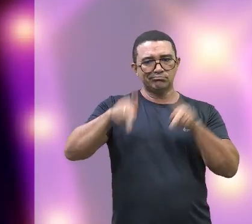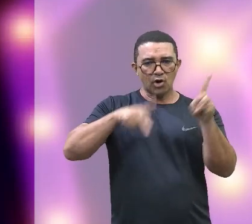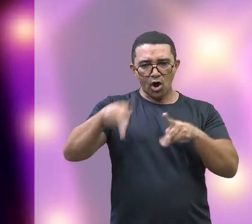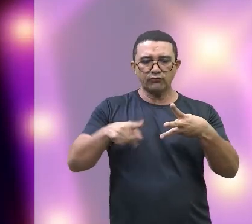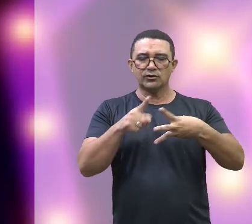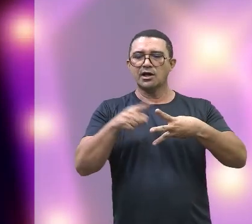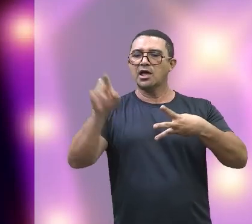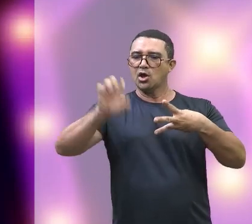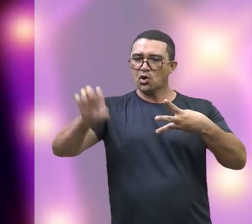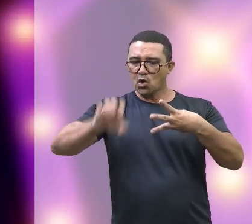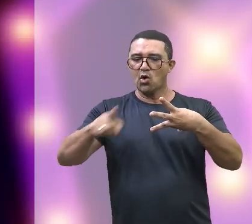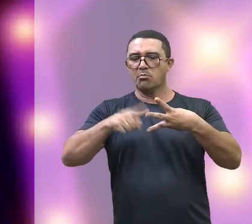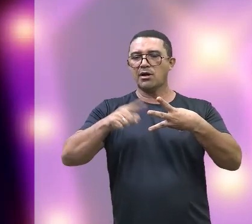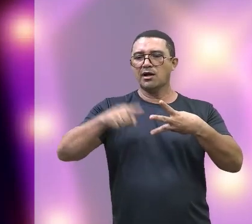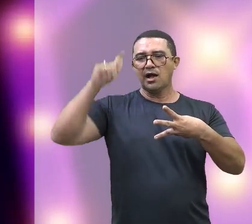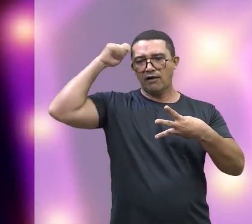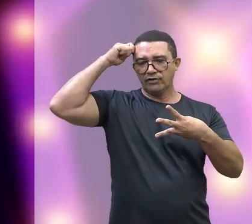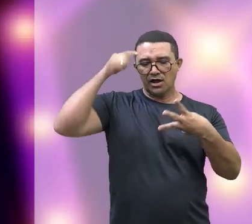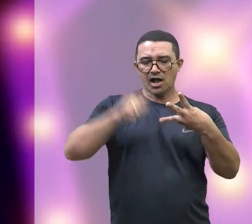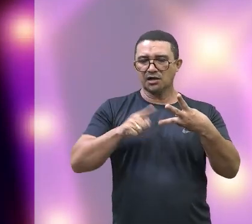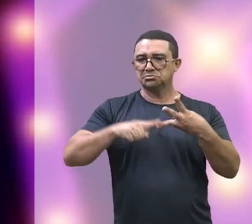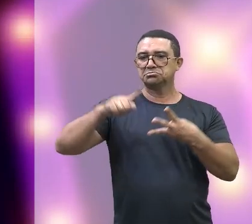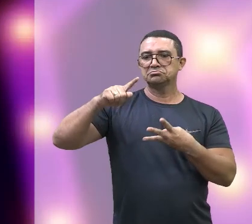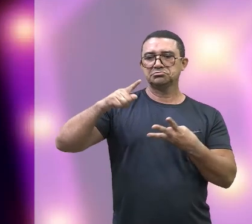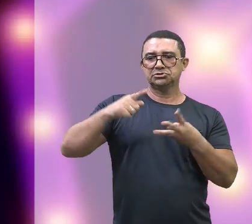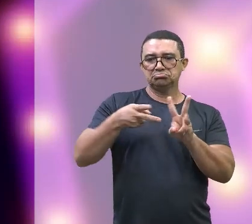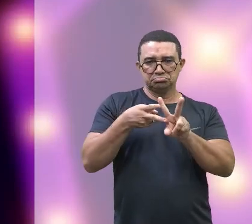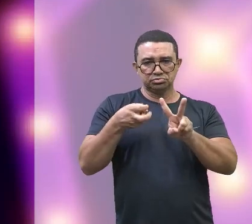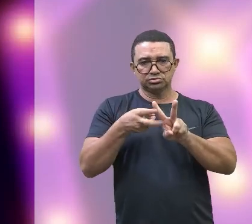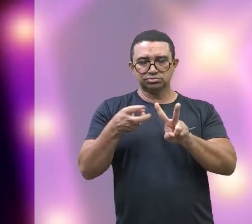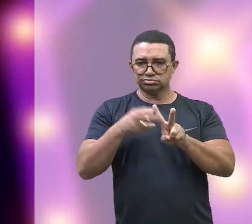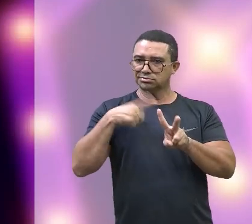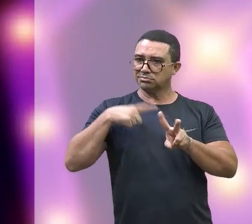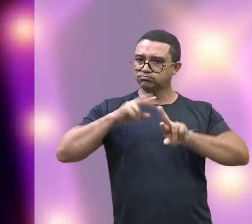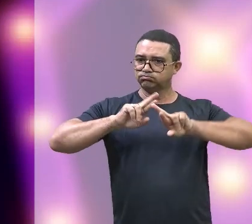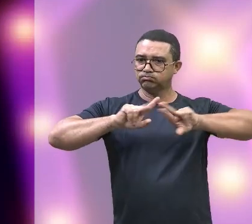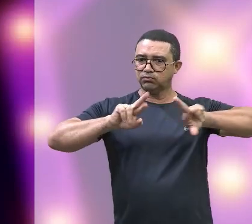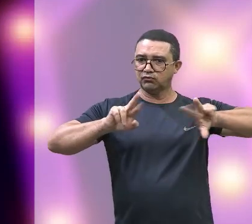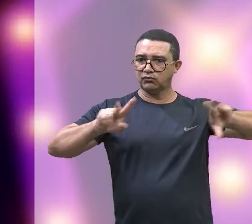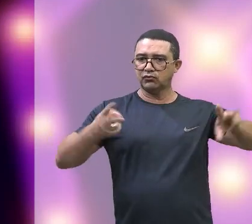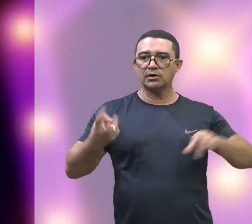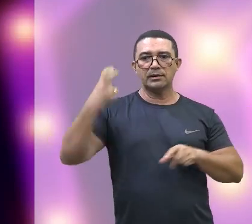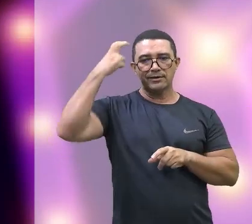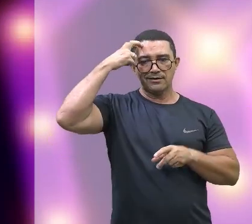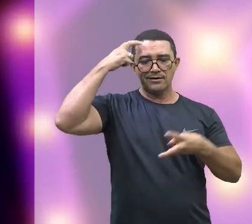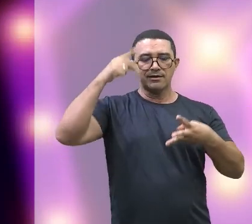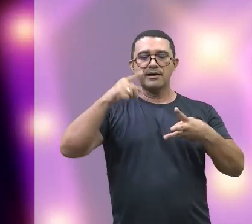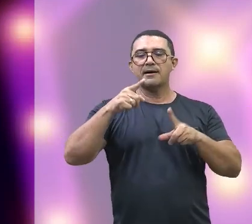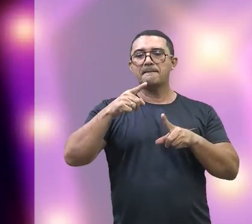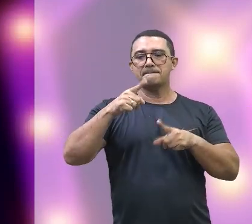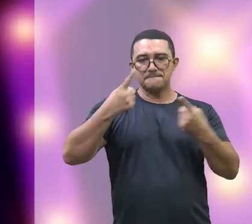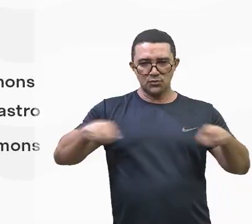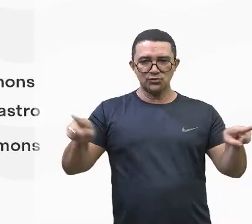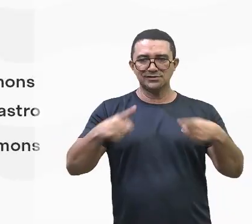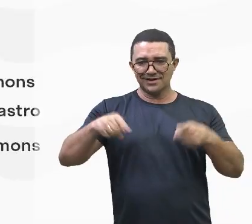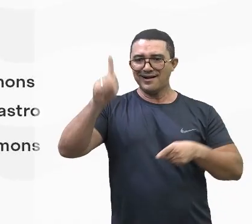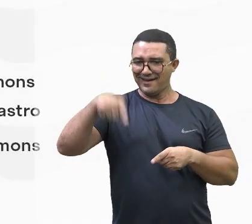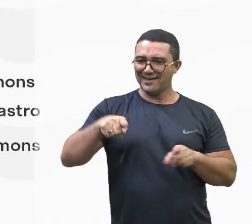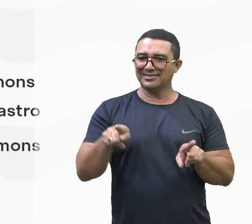da música, né? Nós temos uma diversidade enorme cultural, e a música é uma delas. Voltemos aqui ao texto